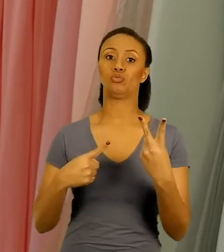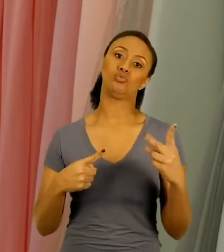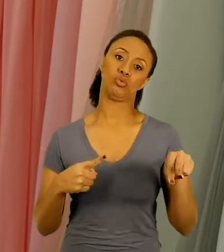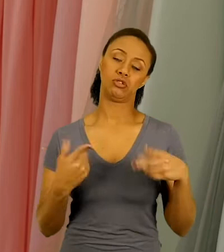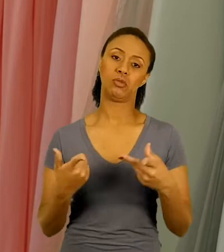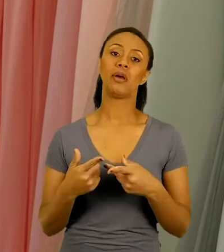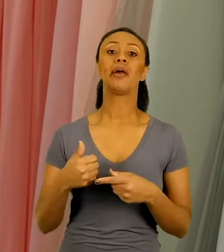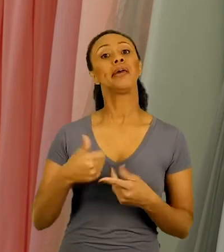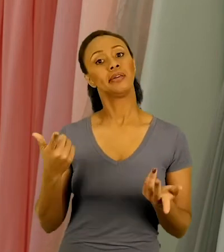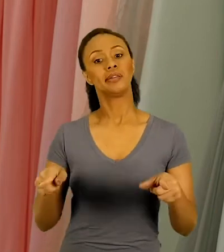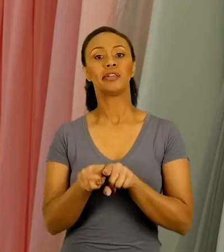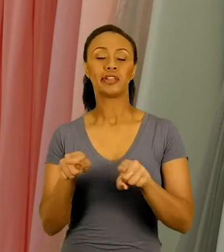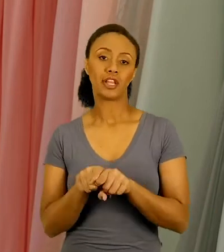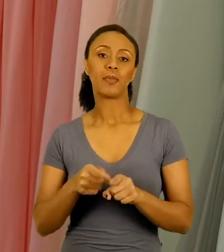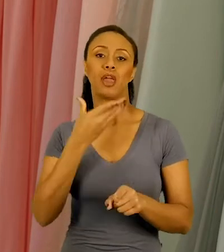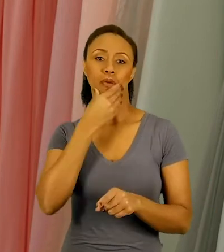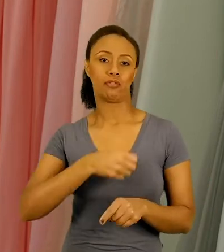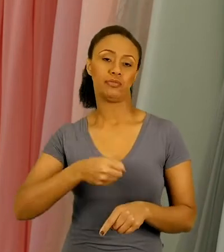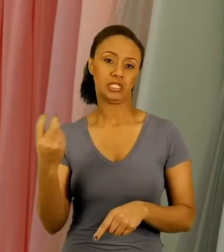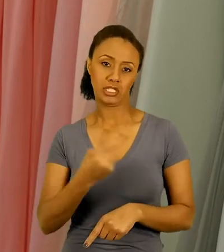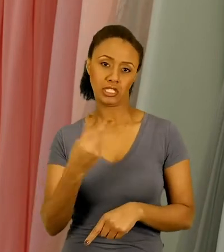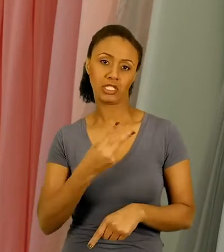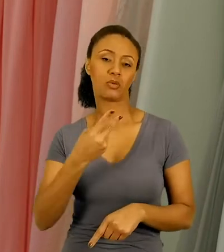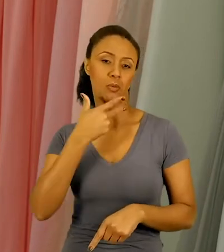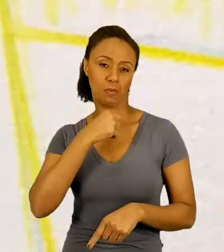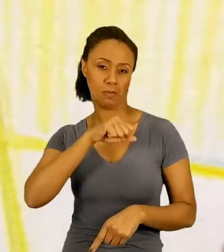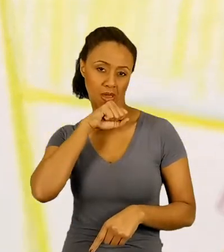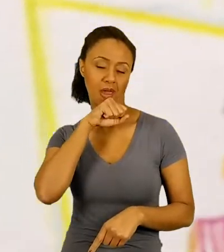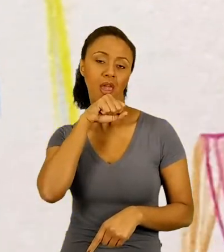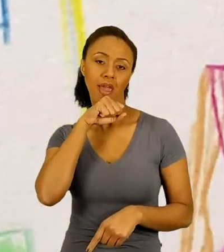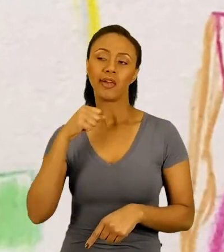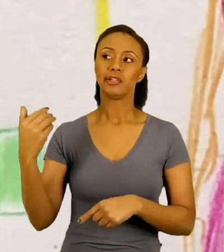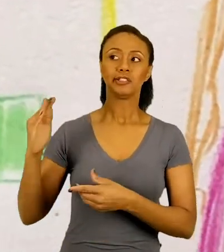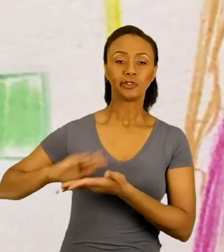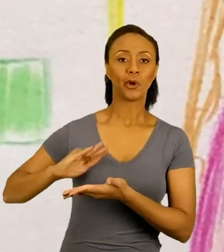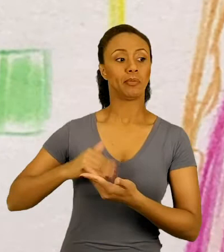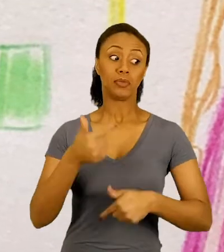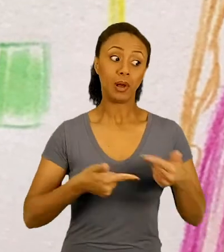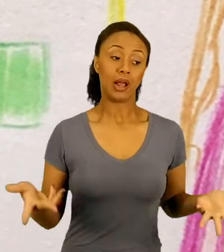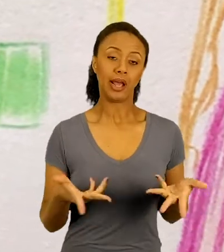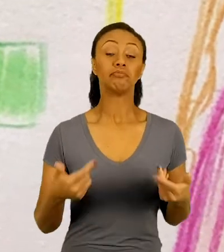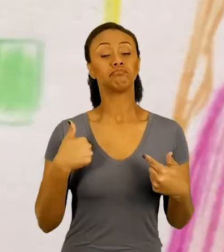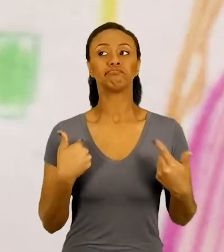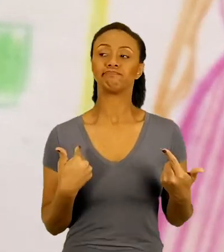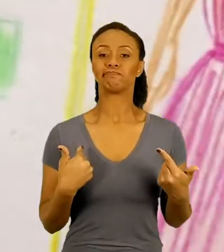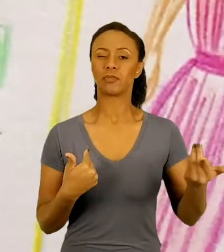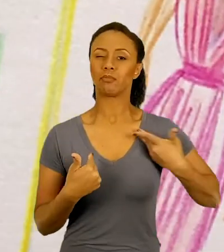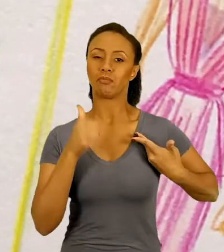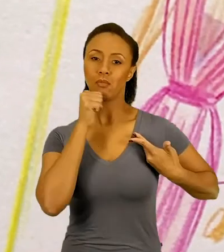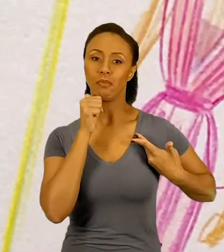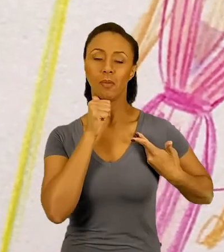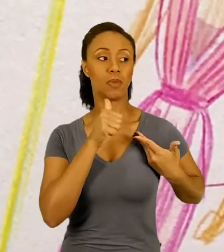trabalhar, já tá grande, aquela coisa de família mesmo, né? Pedi pra uma amiga minha umas folhas